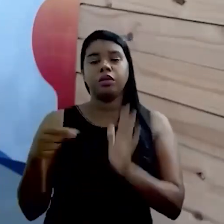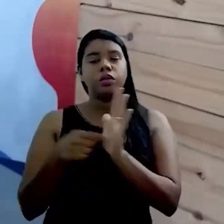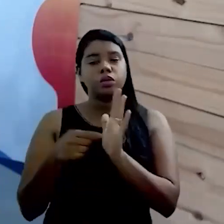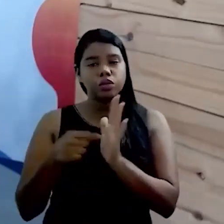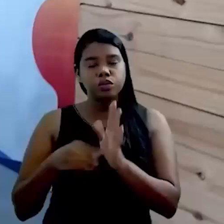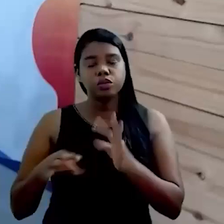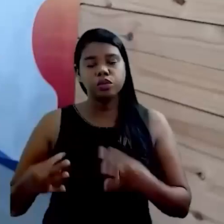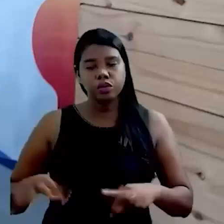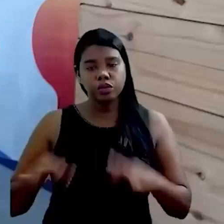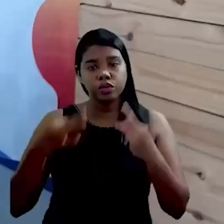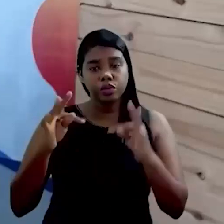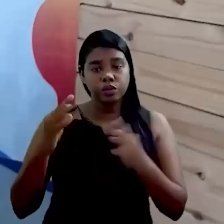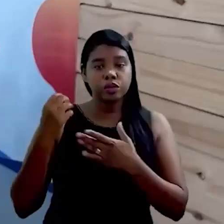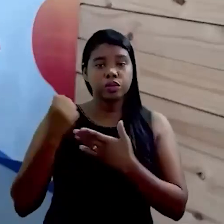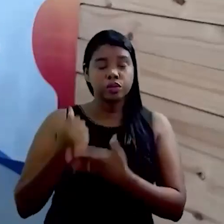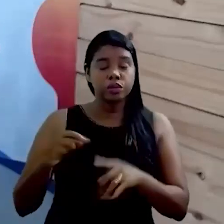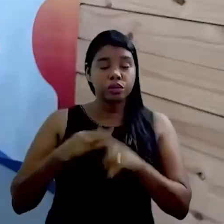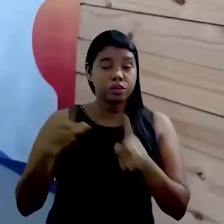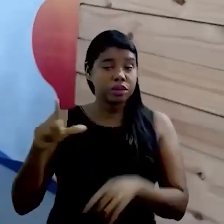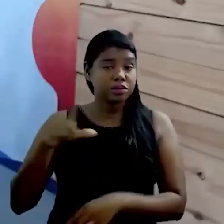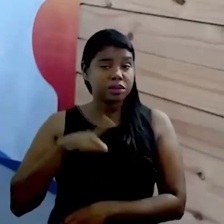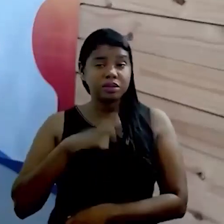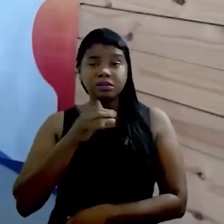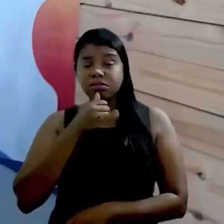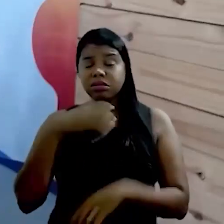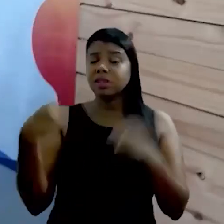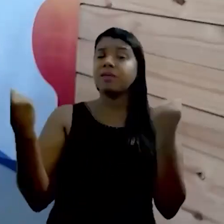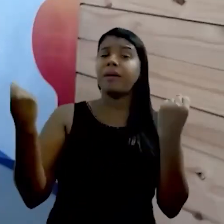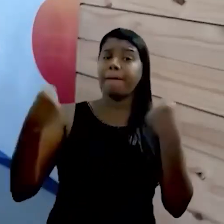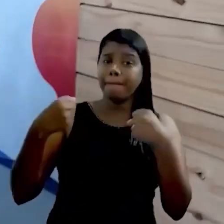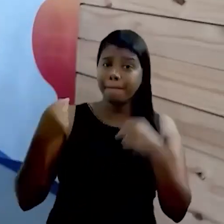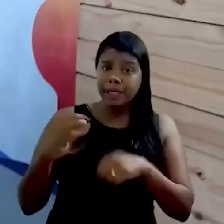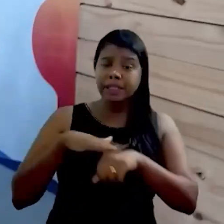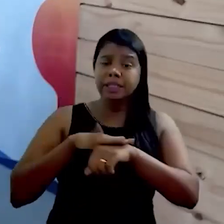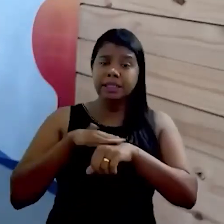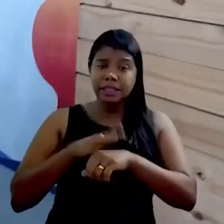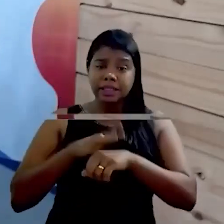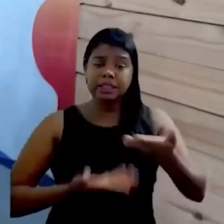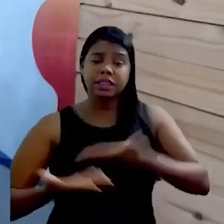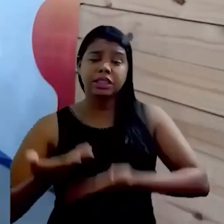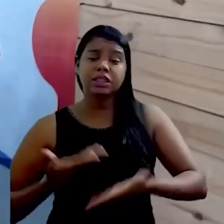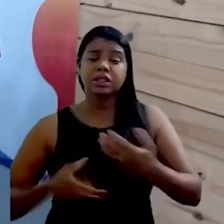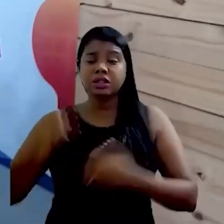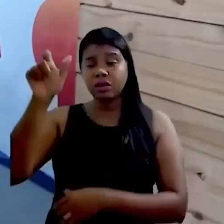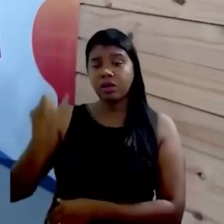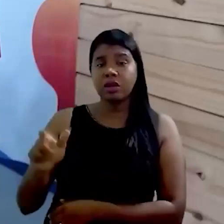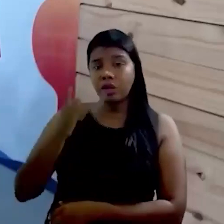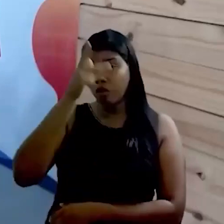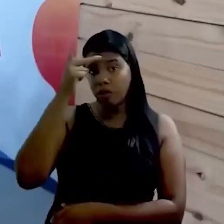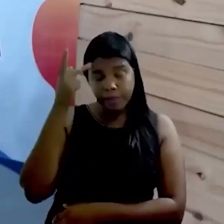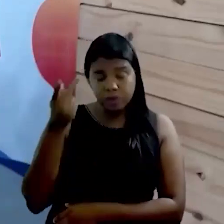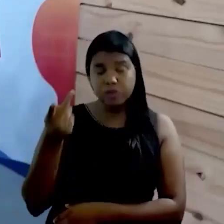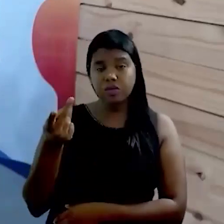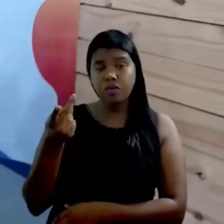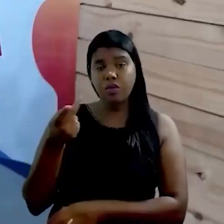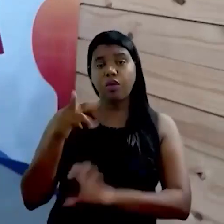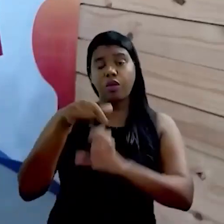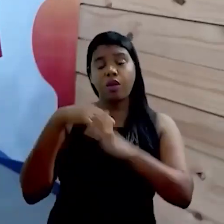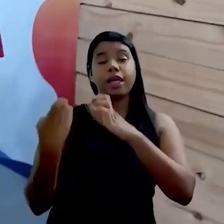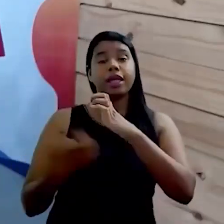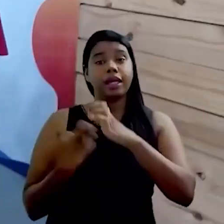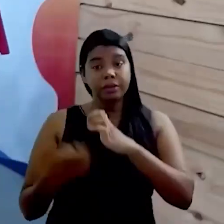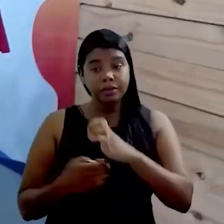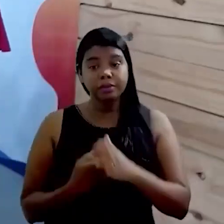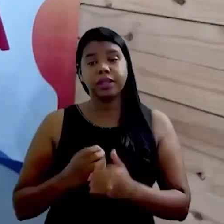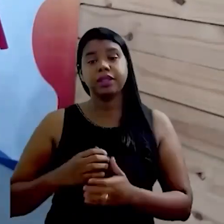gente, um aplicativo, mas vai ter um momento que a gente vai ter necessidade de conversar com alguém que seja da empresa. É